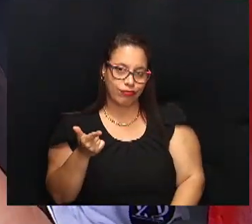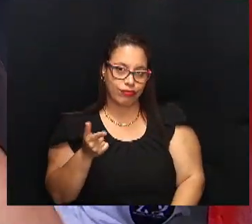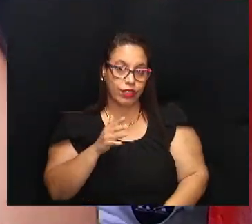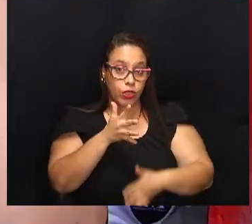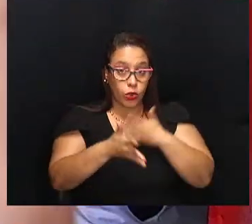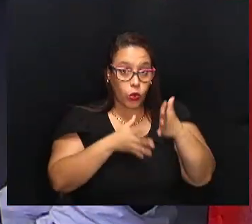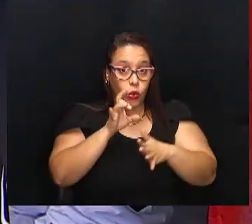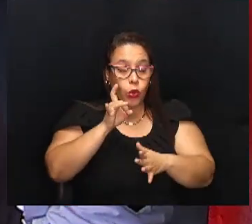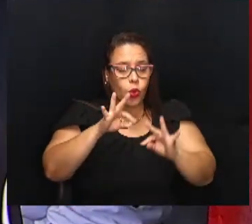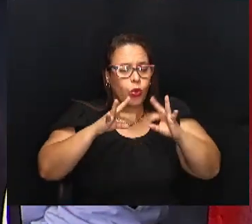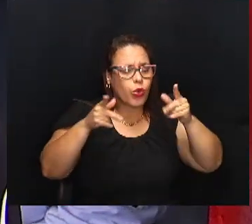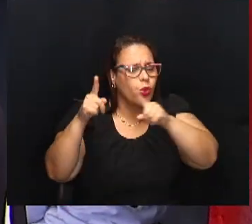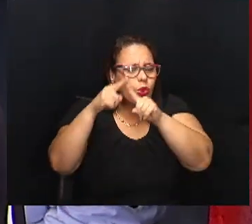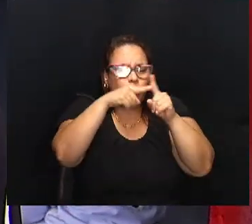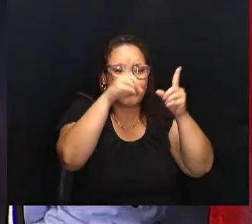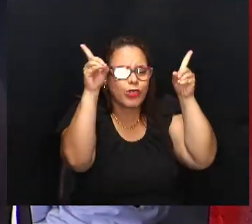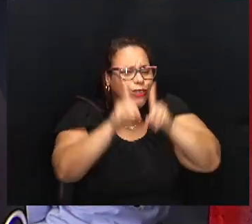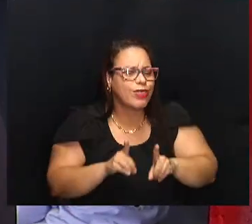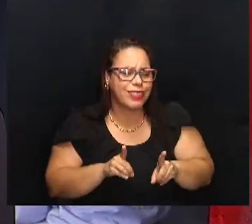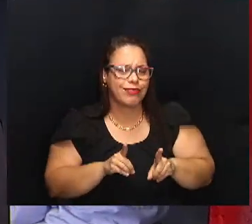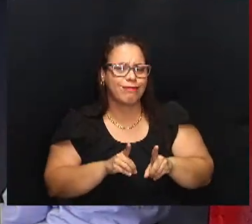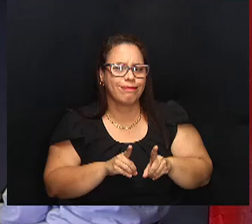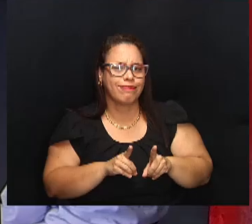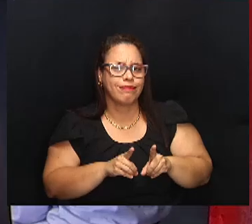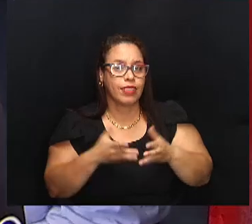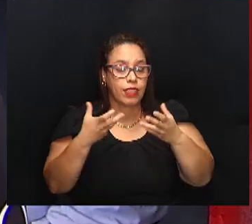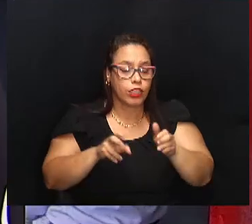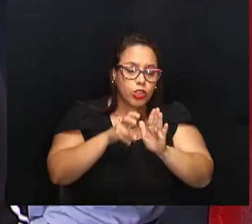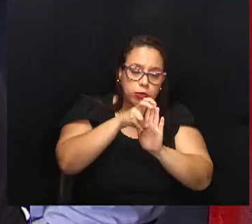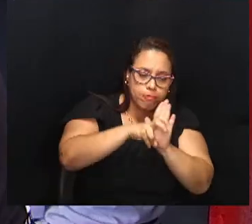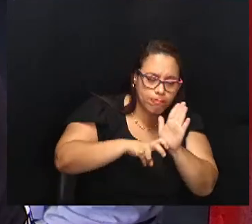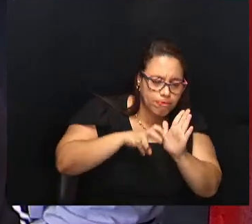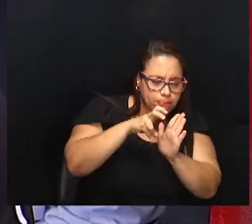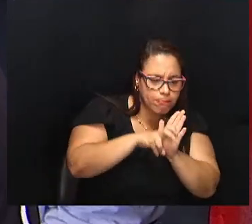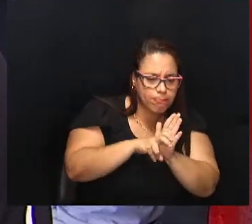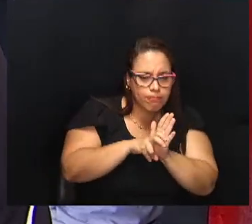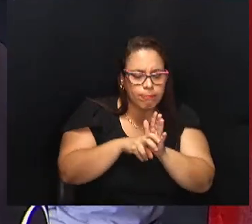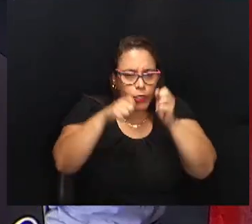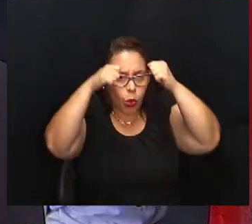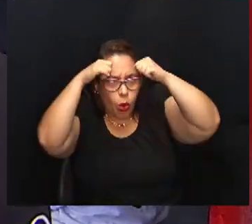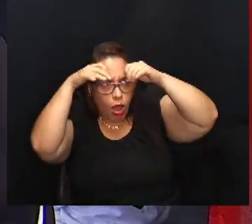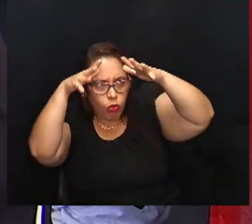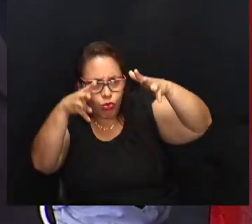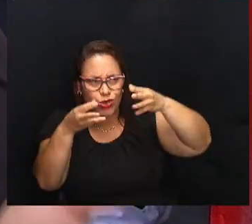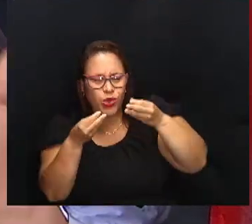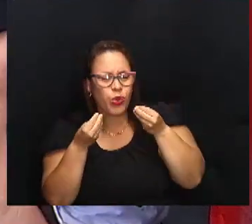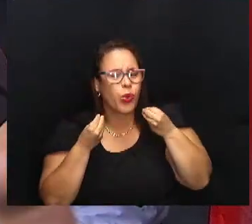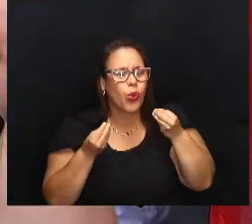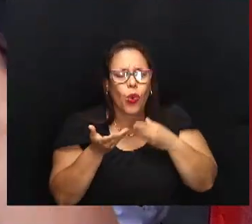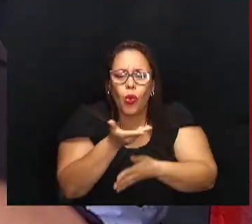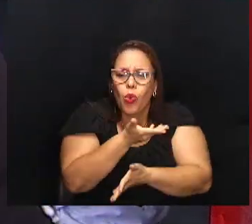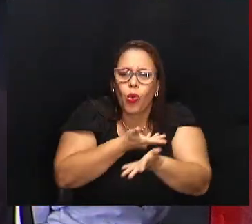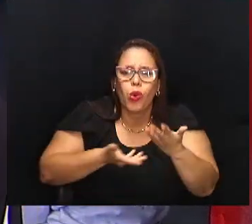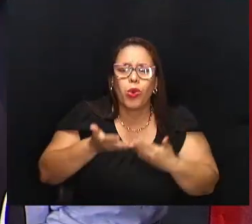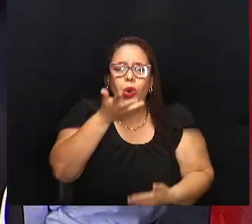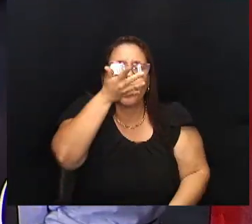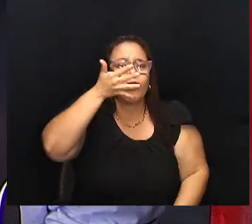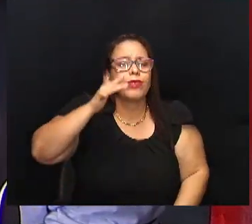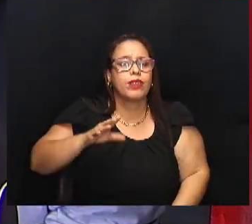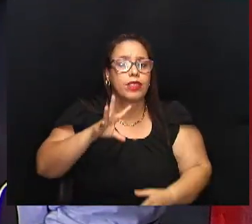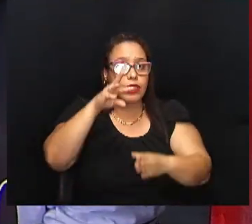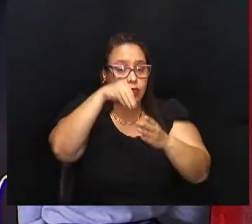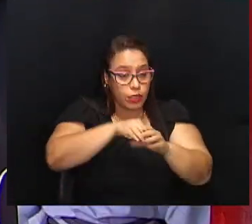eu falo de todos os tipos de deficiência. Receber um cadeirante, receber um autista, como lidar com essas crianças dentro